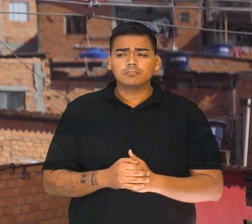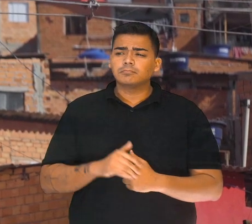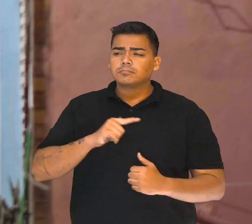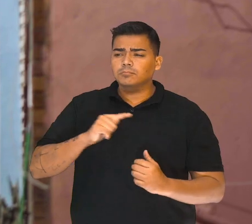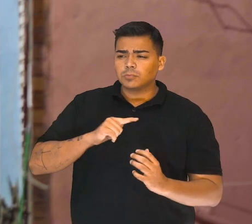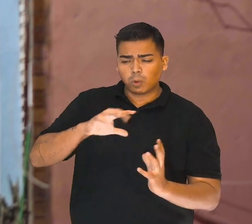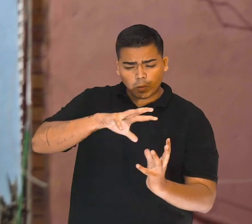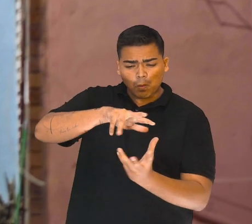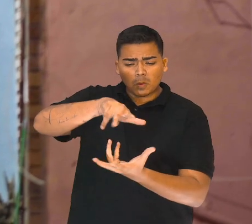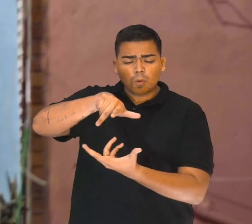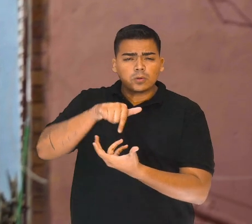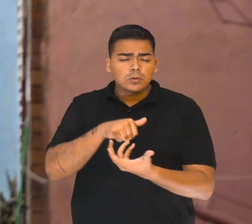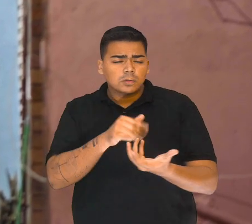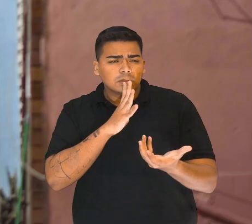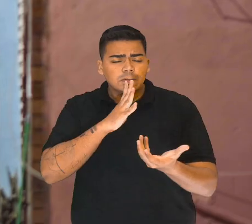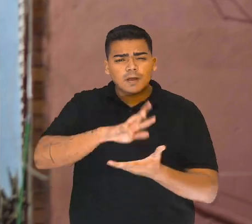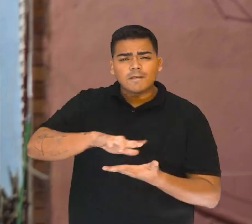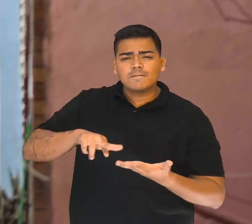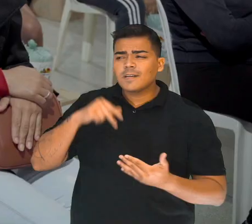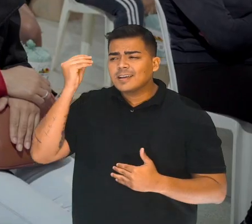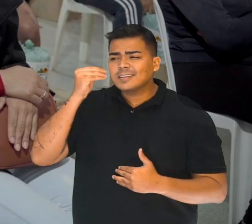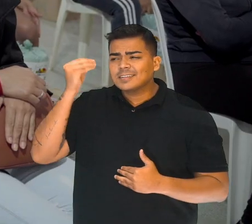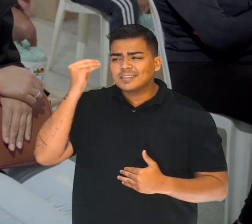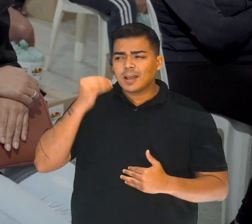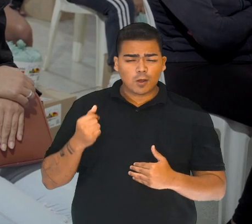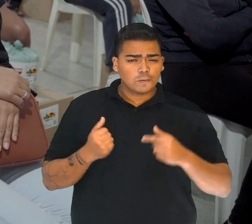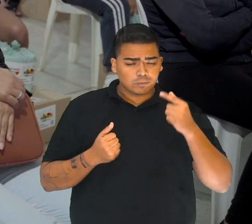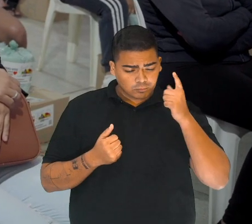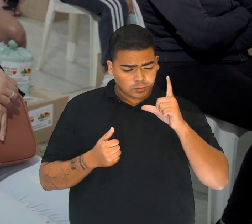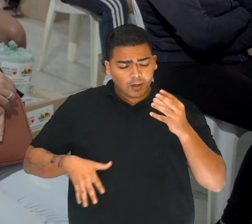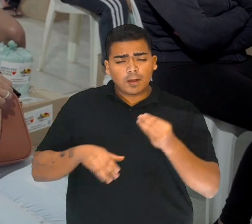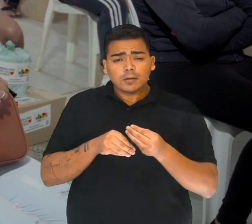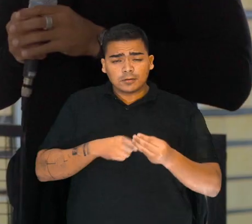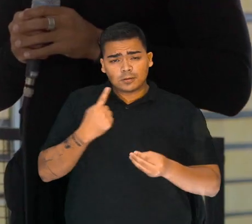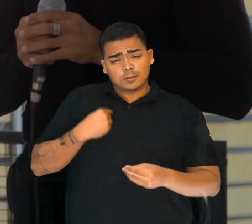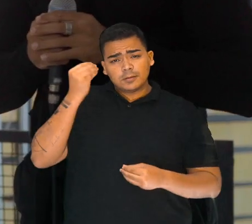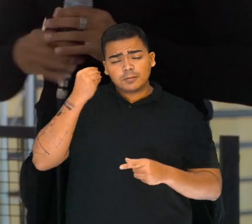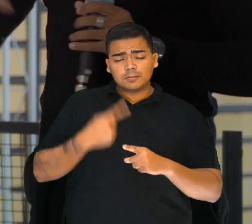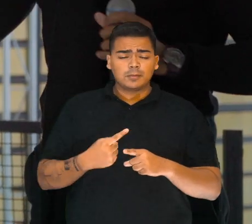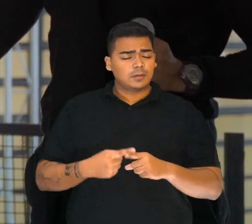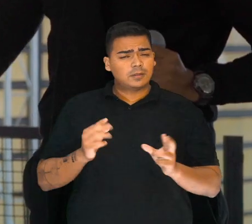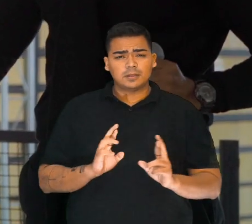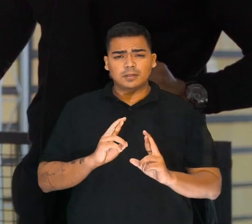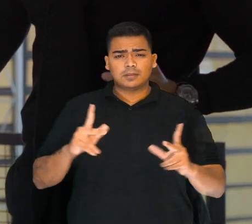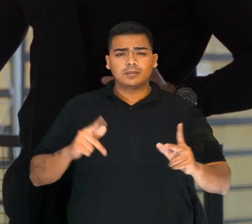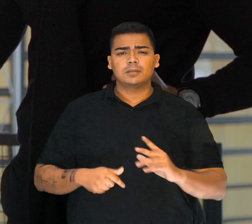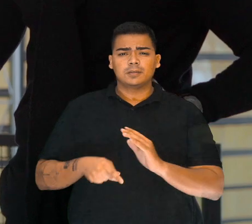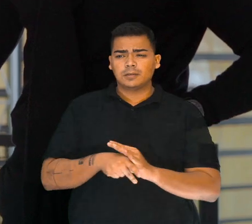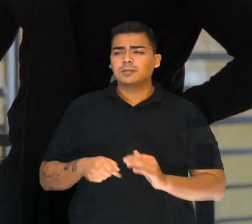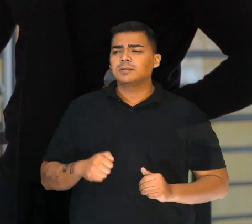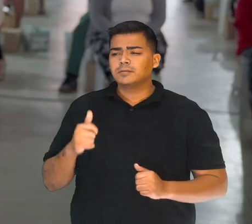Nós temos viajado o mundo para poder conhecer uma série de experiências e contar a nossa experiência, porque basicamente é muito diferente um grupo